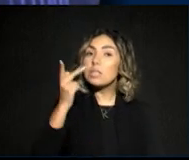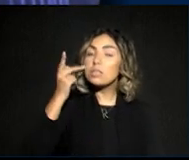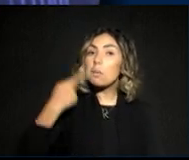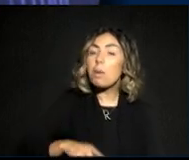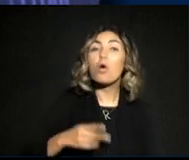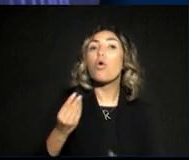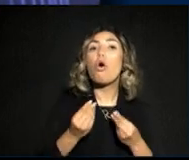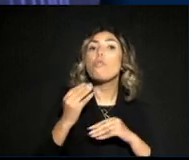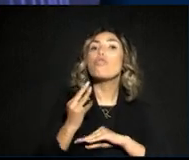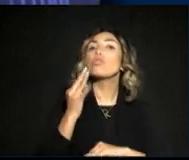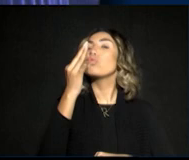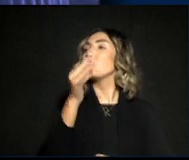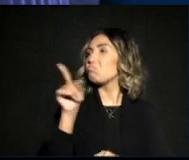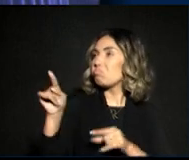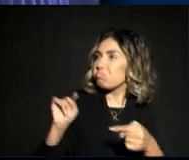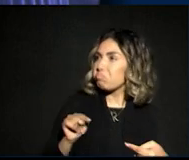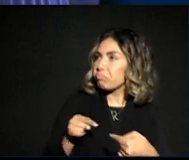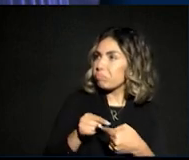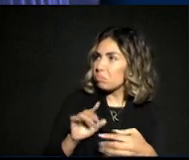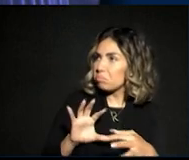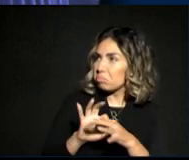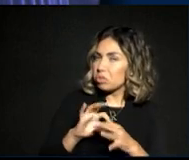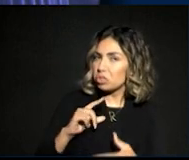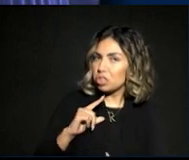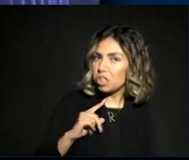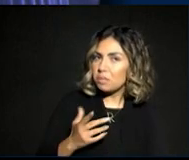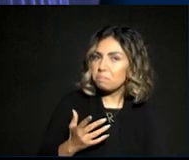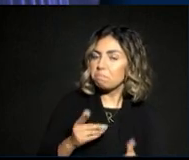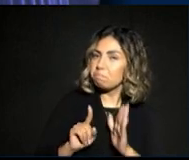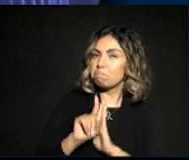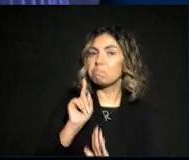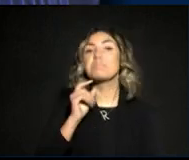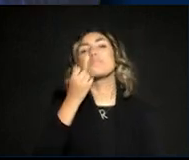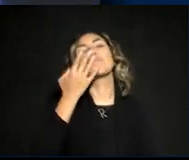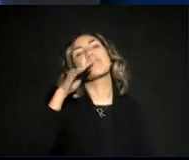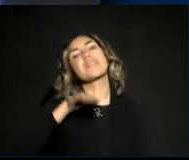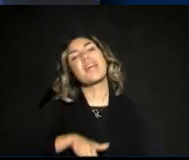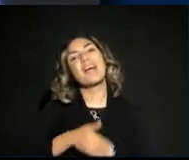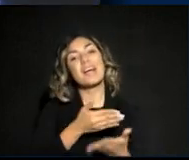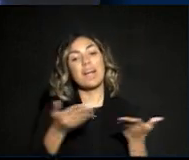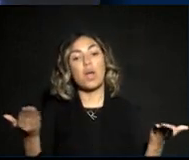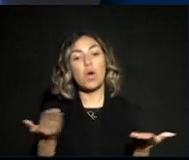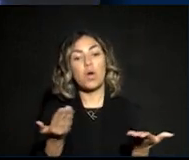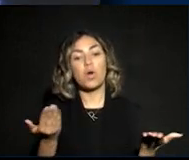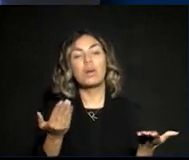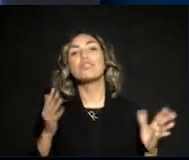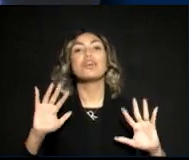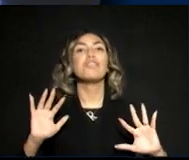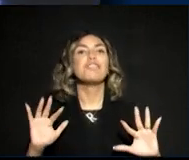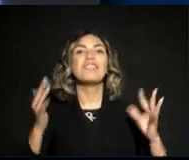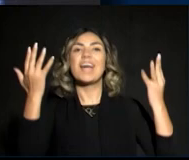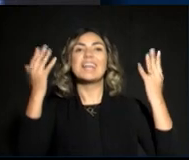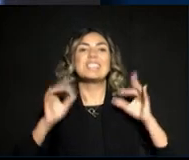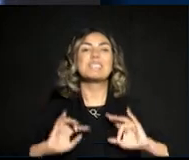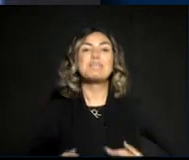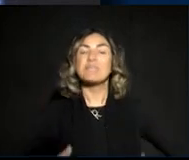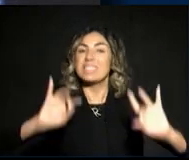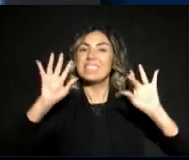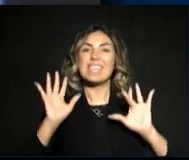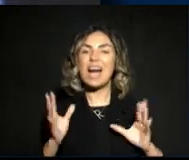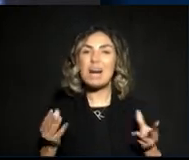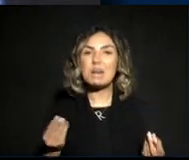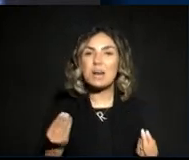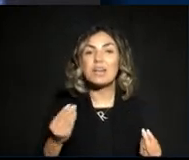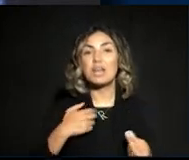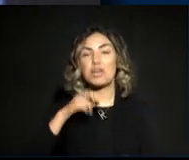eleito aqui em São Paulo obrigado uma boa tarde a todos boa tarde Murilo hoje é o dia de festa né Tava vendo aqui